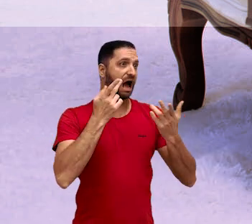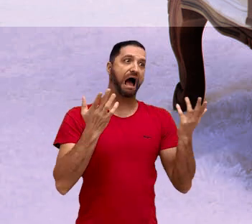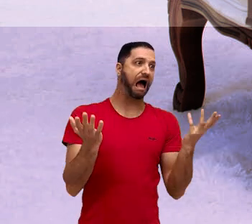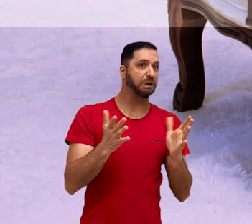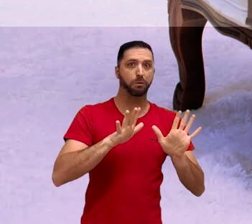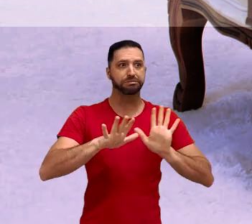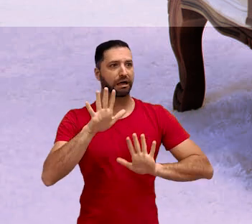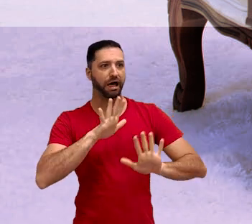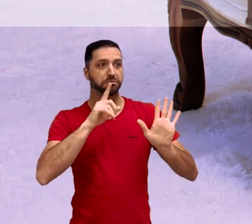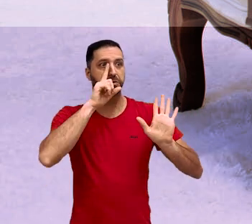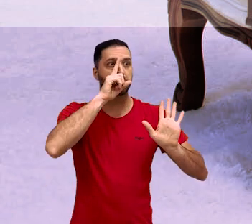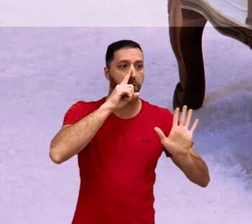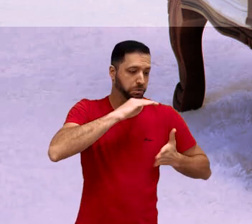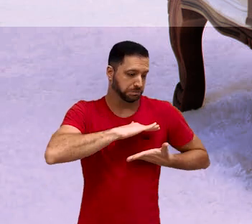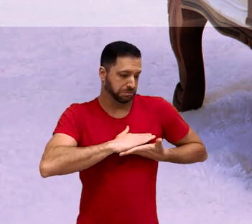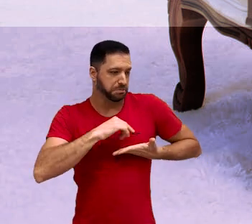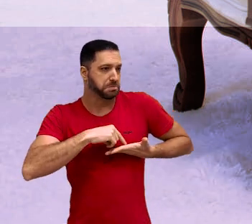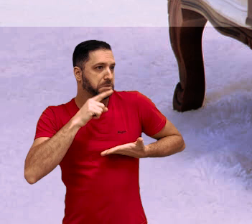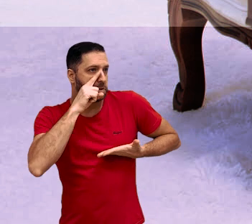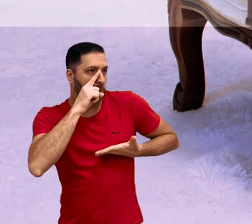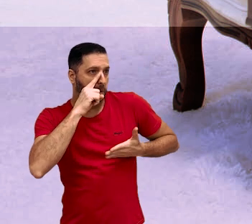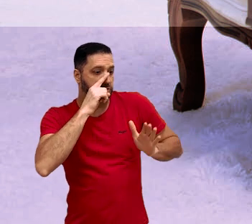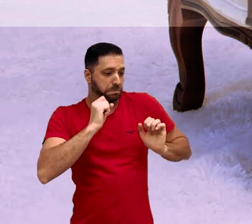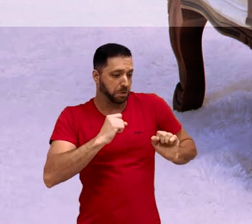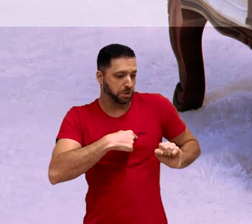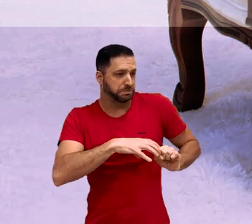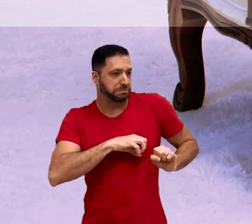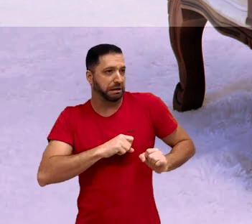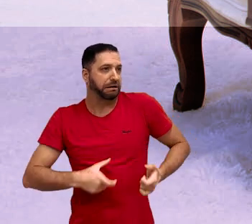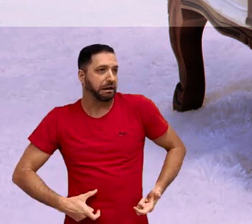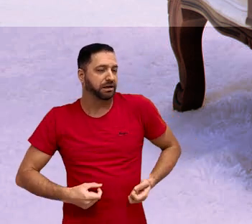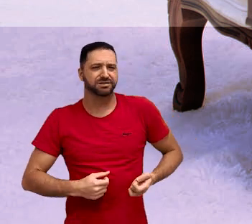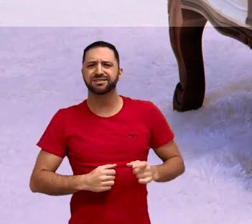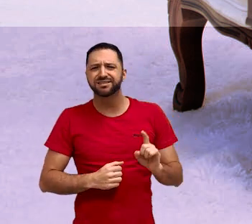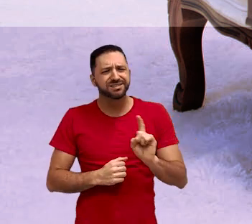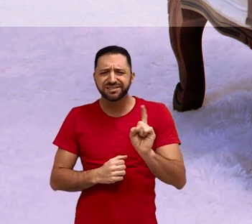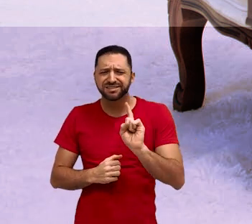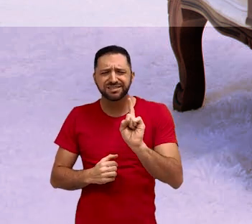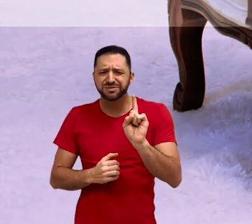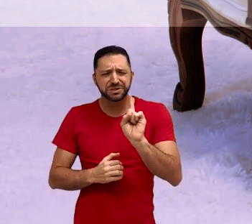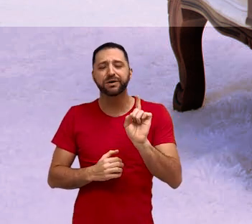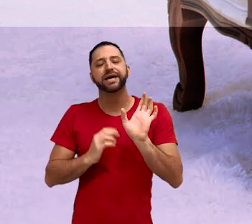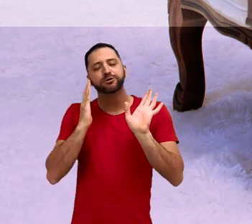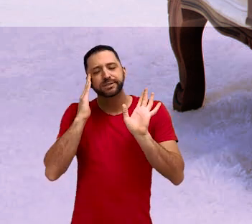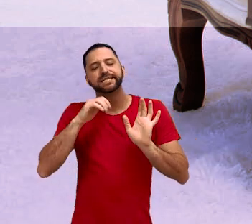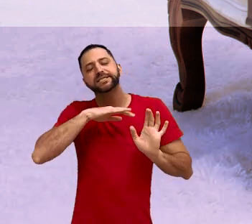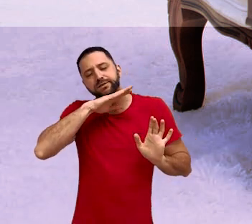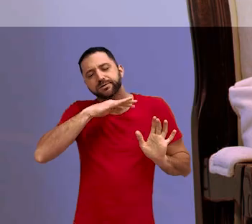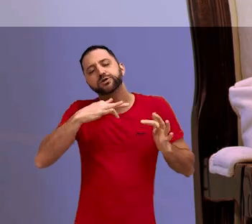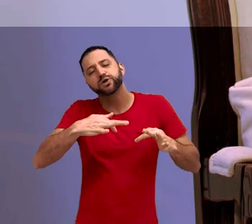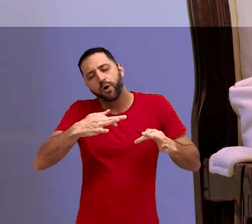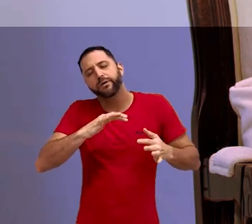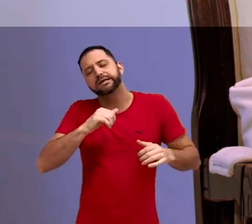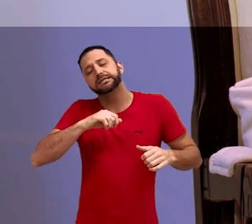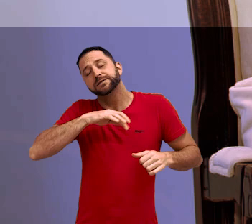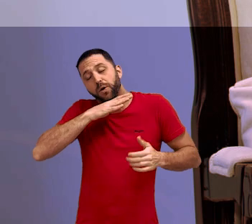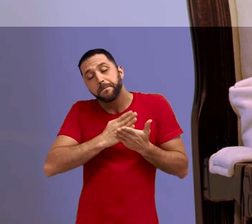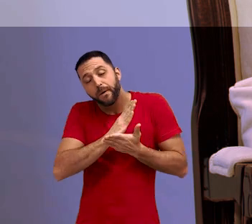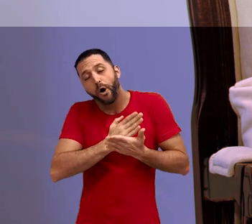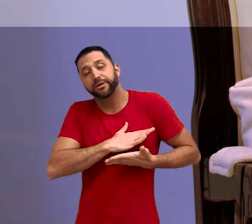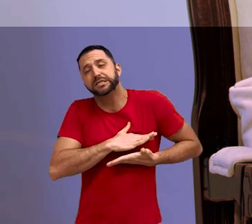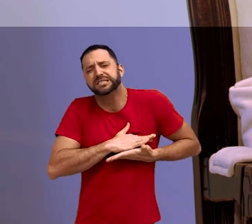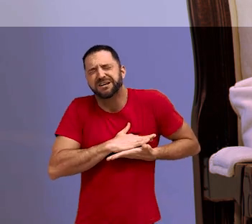por causa da internet, divulgando, ai, não faça mamografia, que alguém falou que não tem que fazer, porque ela que vai te dar câncer. Não, eu sei que é um